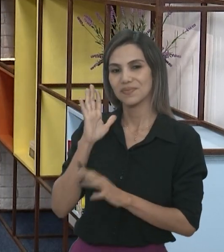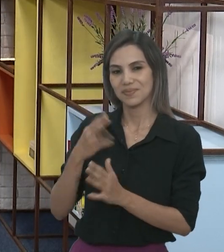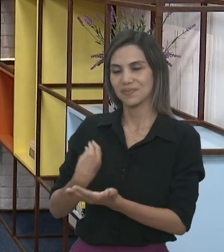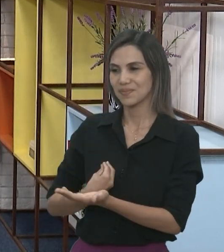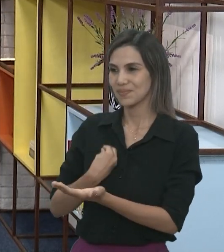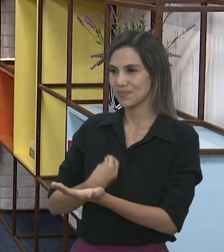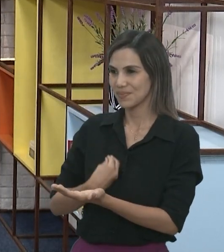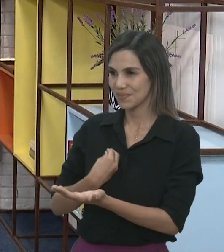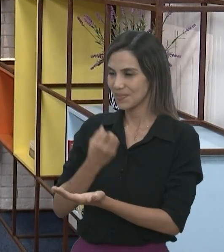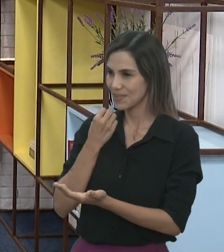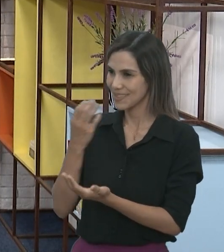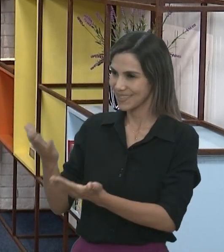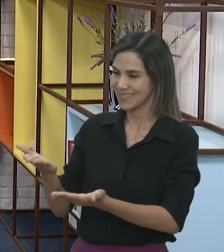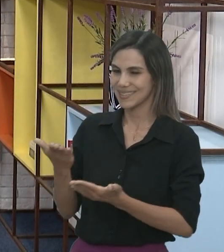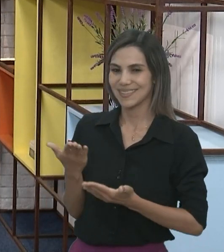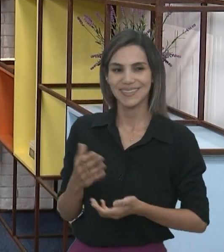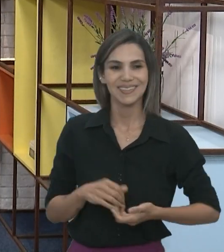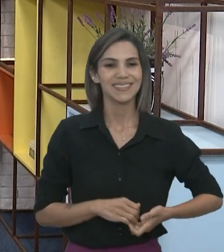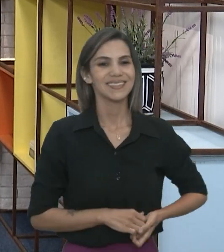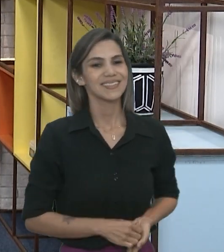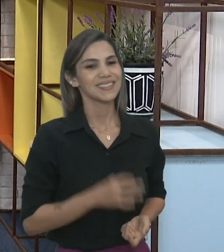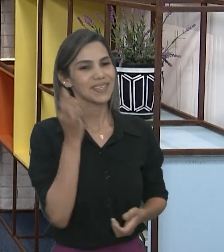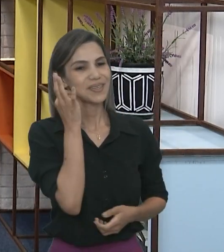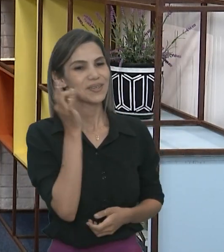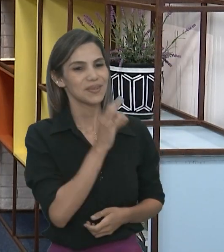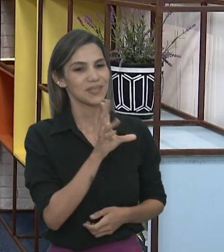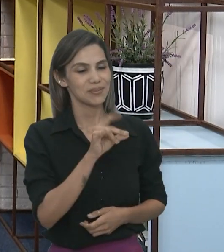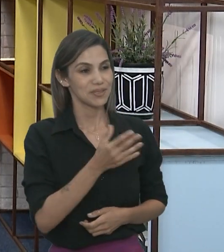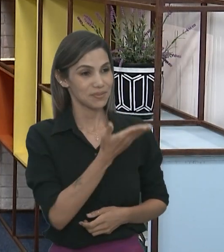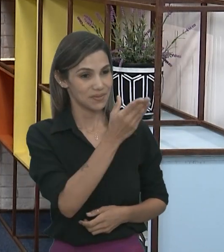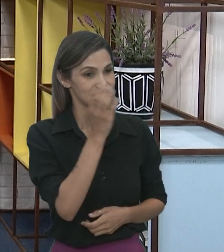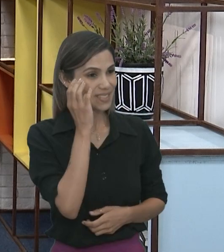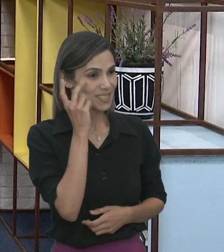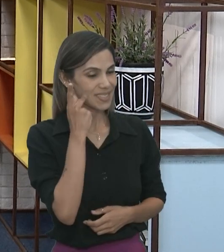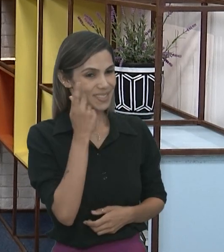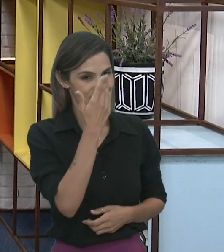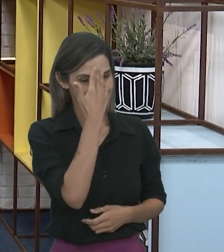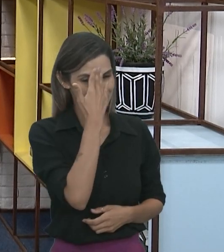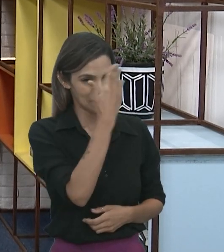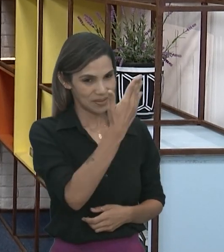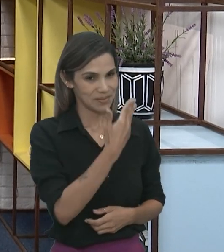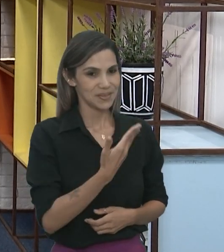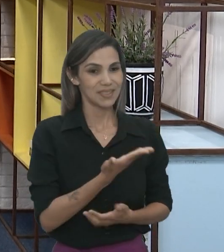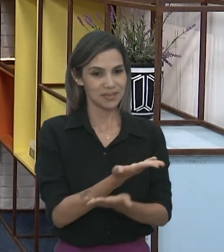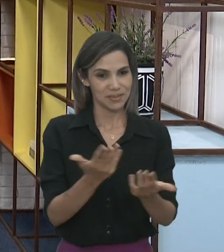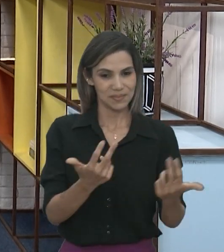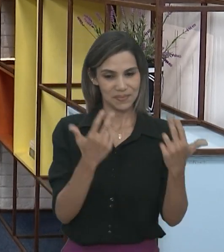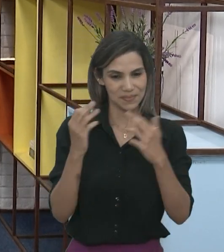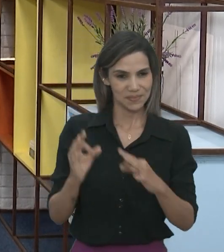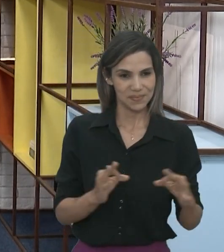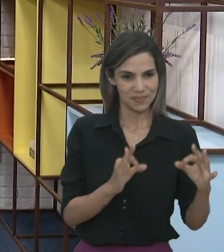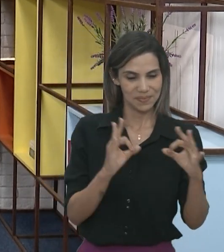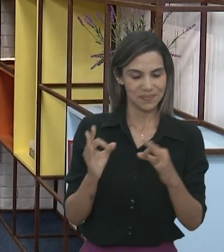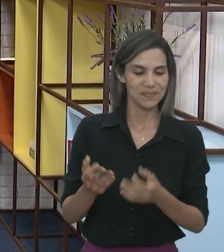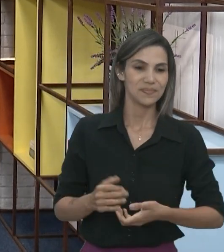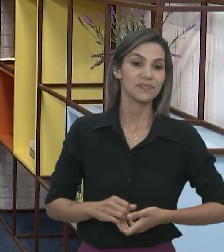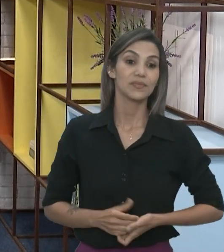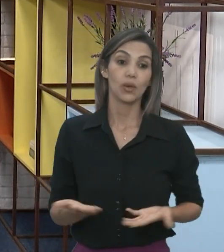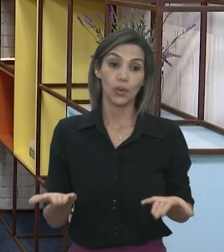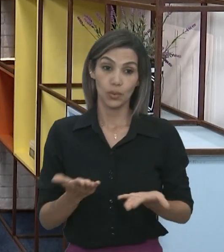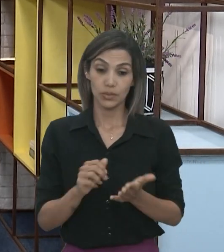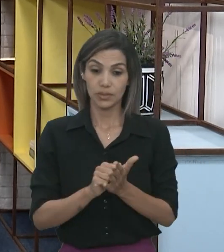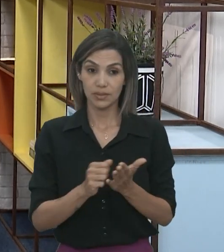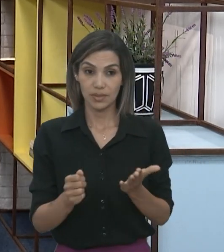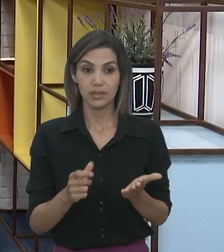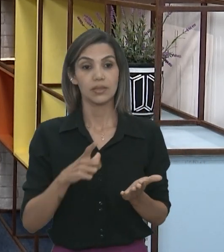está aqui de volta. Seja muito bem-vindo. Um ótimo dia para você, Cássio. Obrigado pela recepção. Um ótimo dia para todos que estão nos acompanhando aí de casa. E na agenda